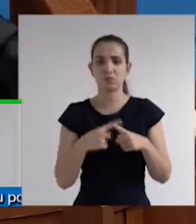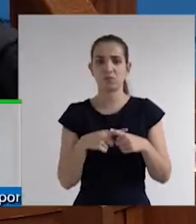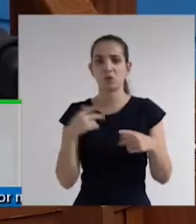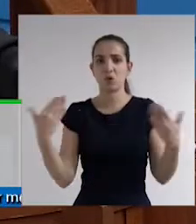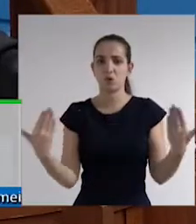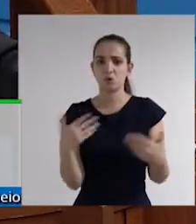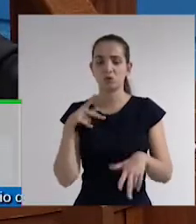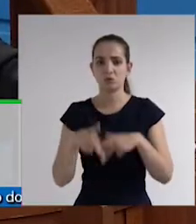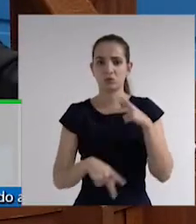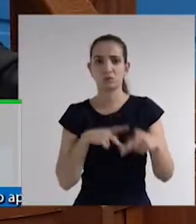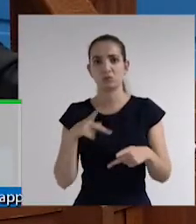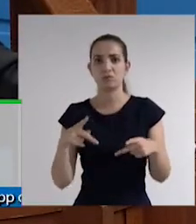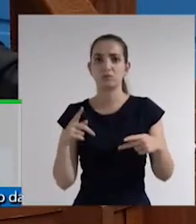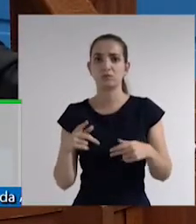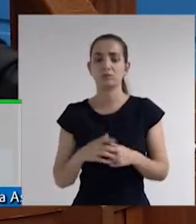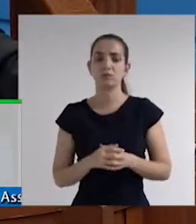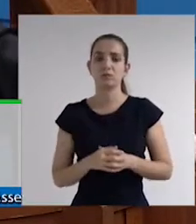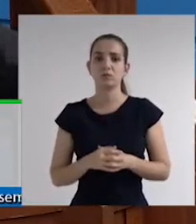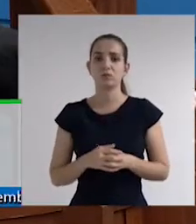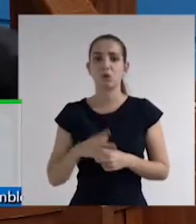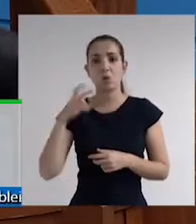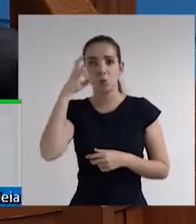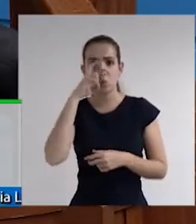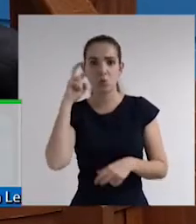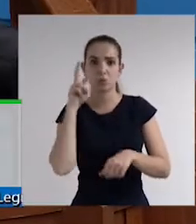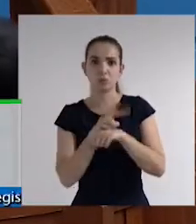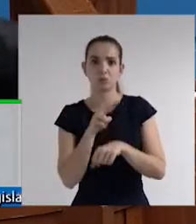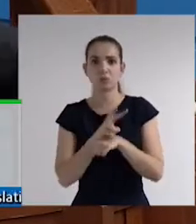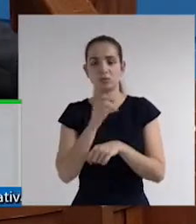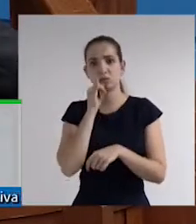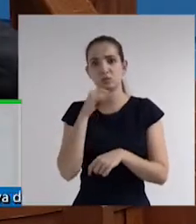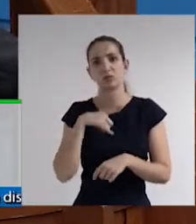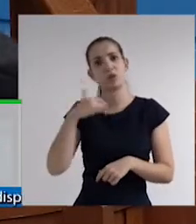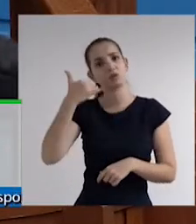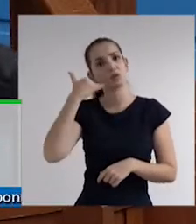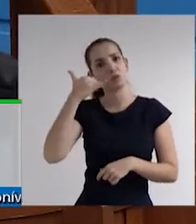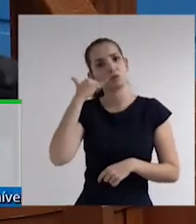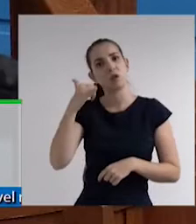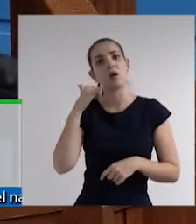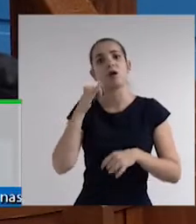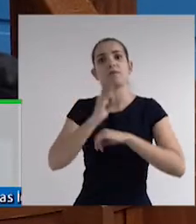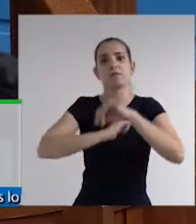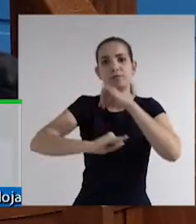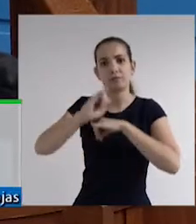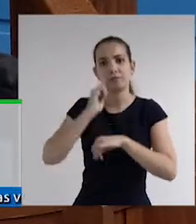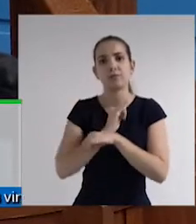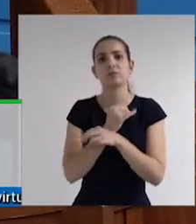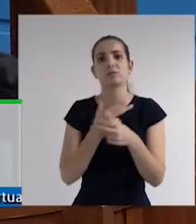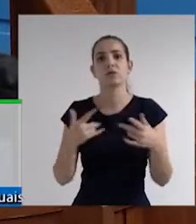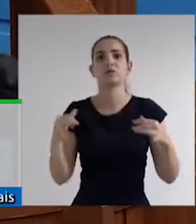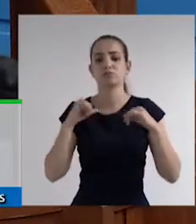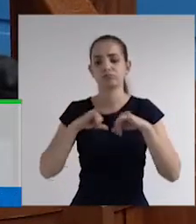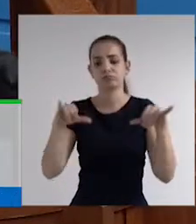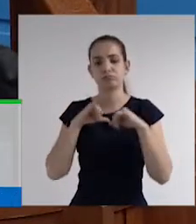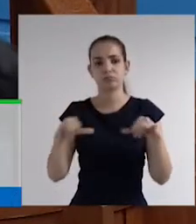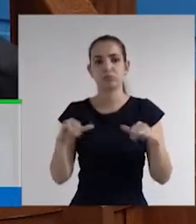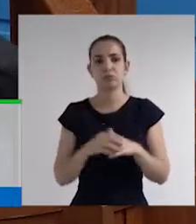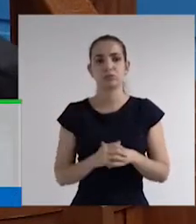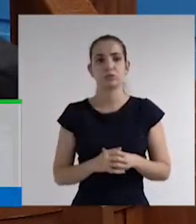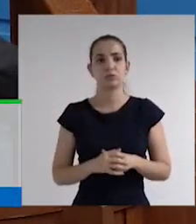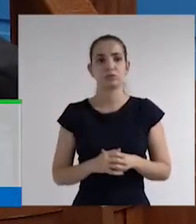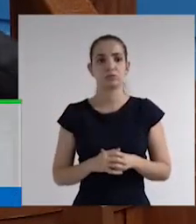temos hoje é essa. É o telefone celular, são as mídias sociais. Então, na hora que